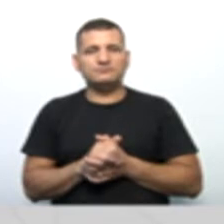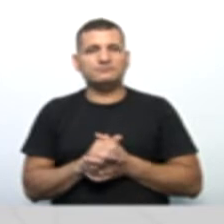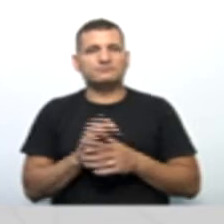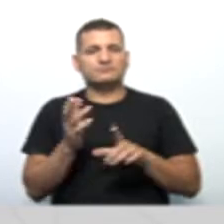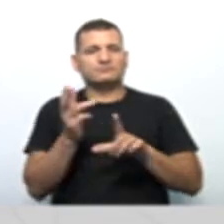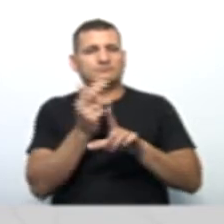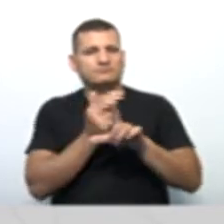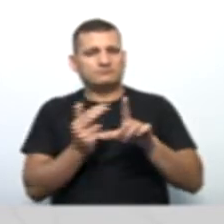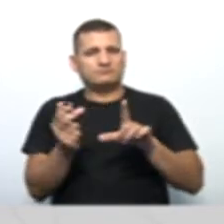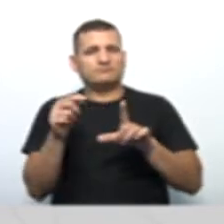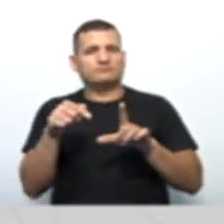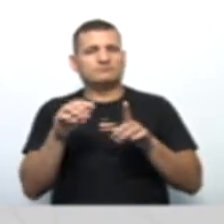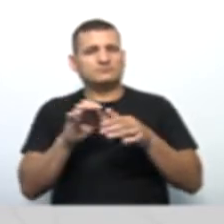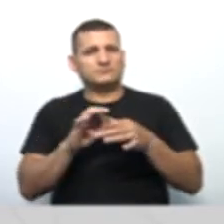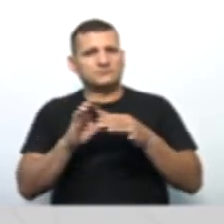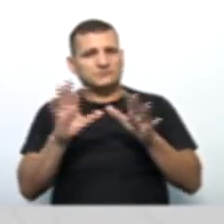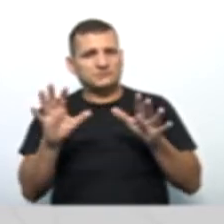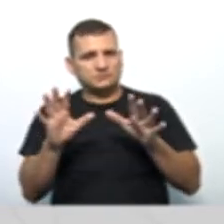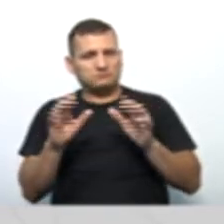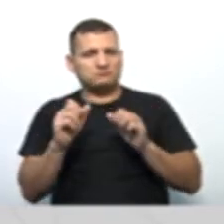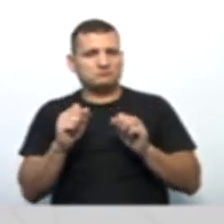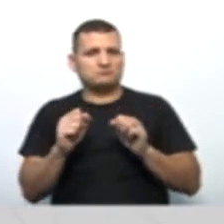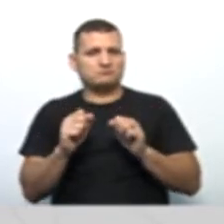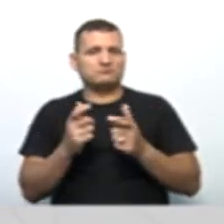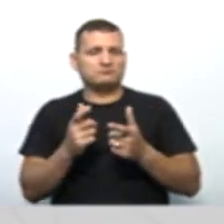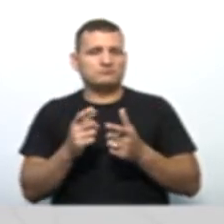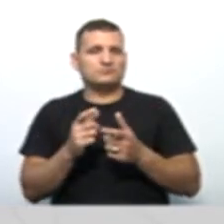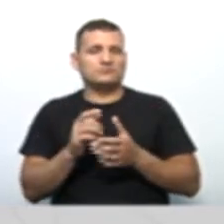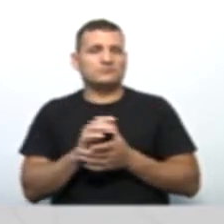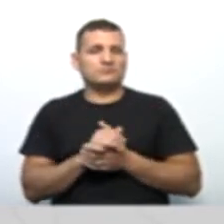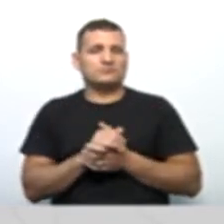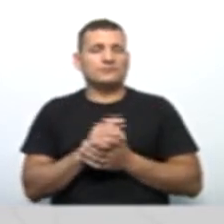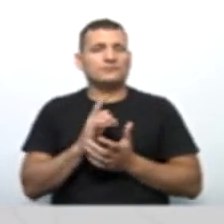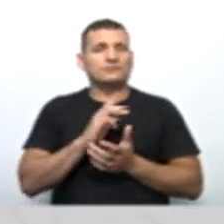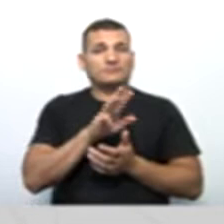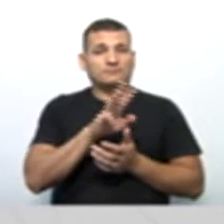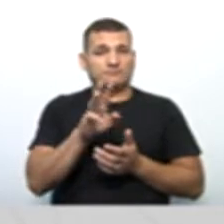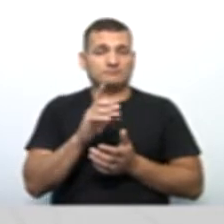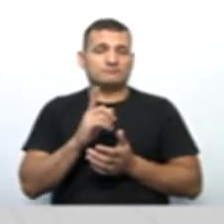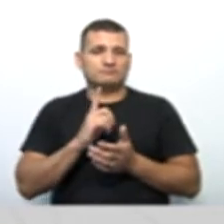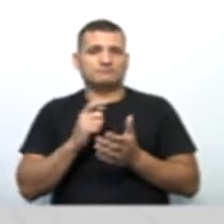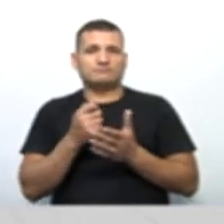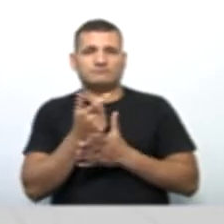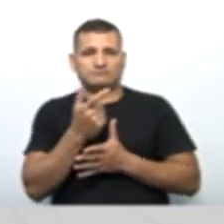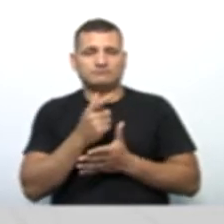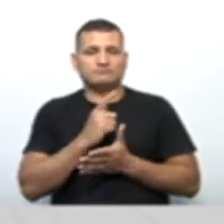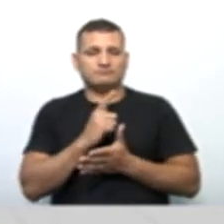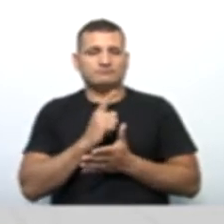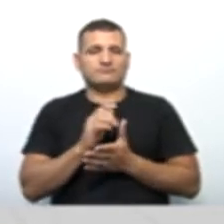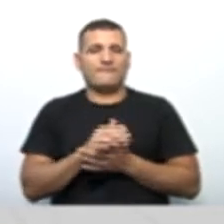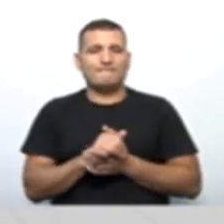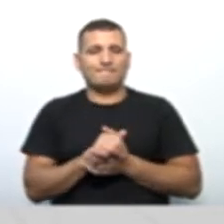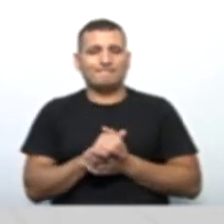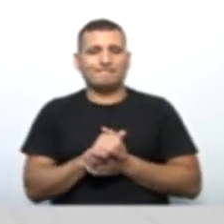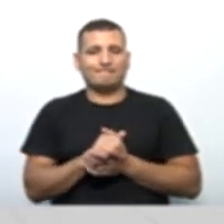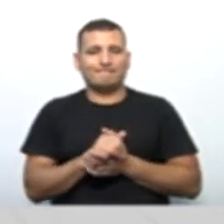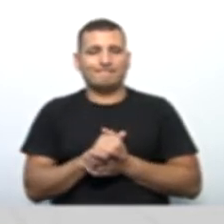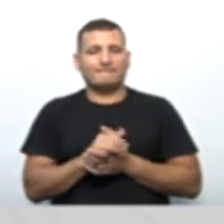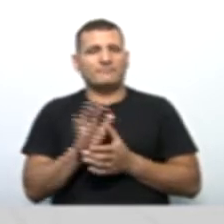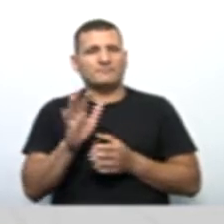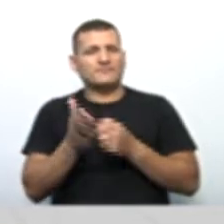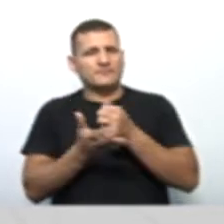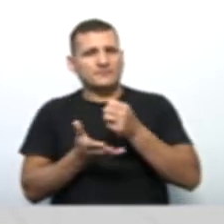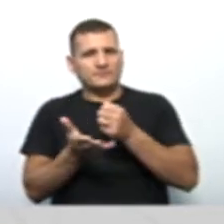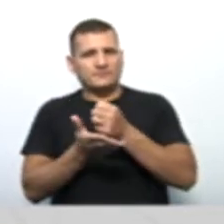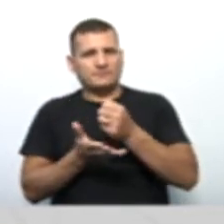livre é que você pode ter a parte paga de site é claro que isso todo mundo tem que ganhar um dinheirinho né mas assim a parte básica que